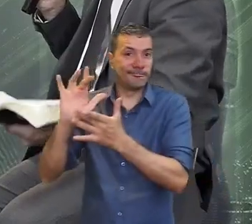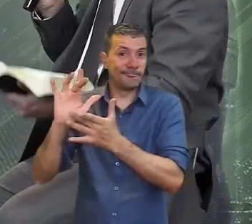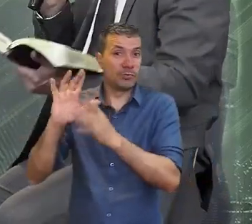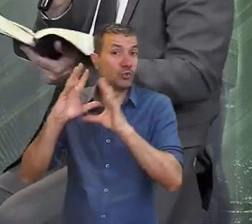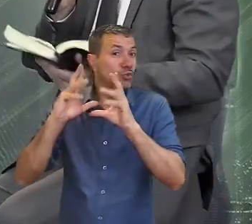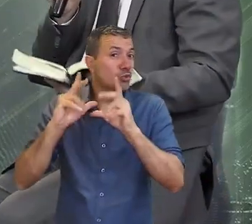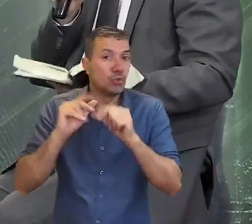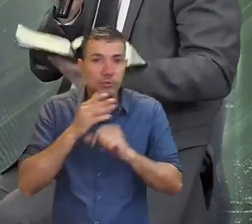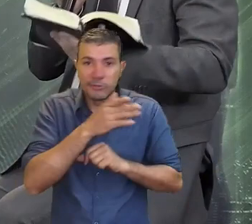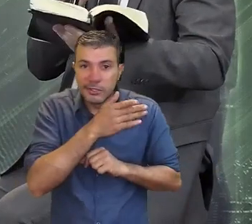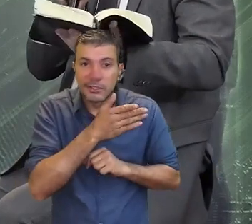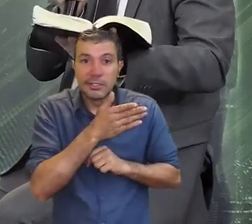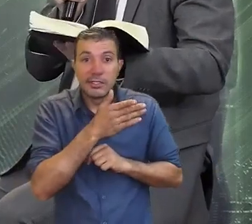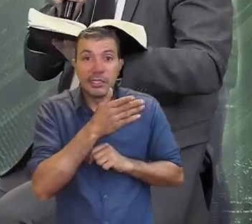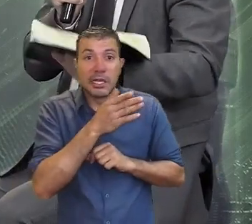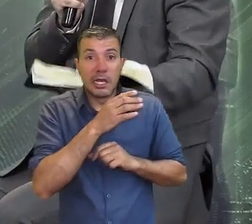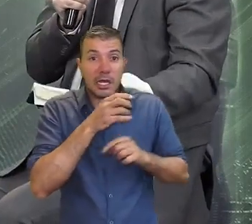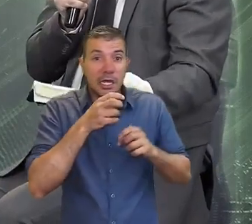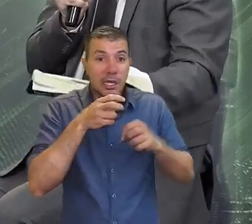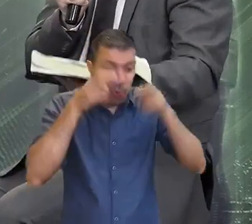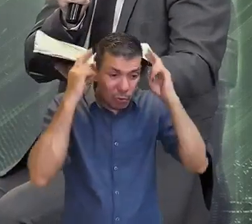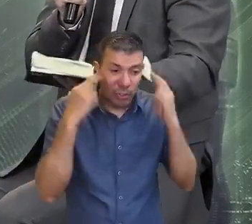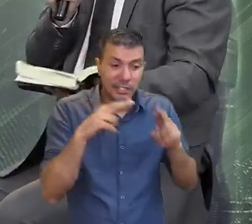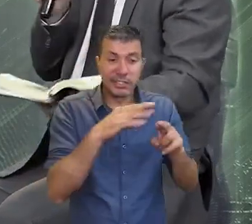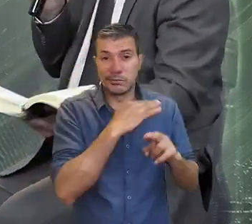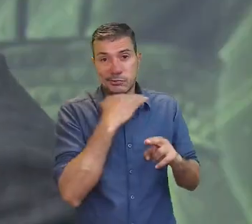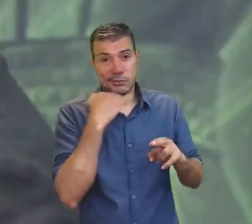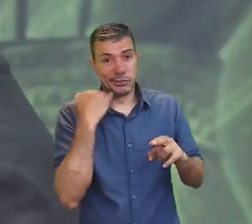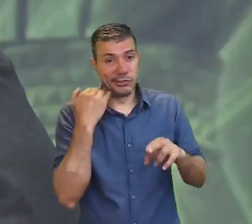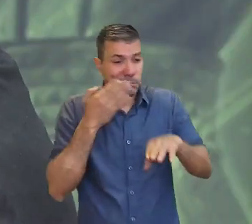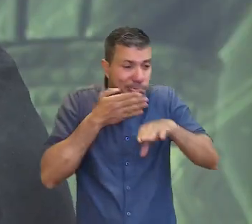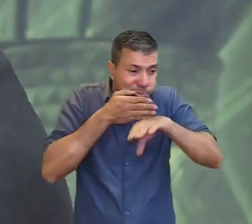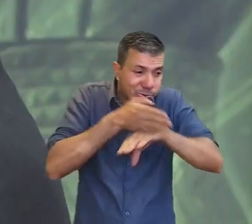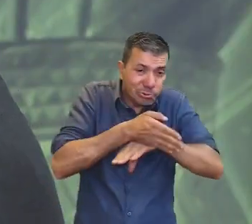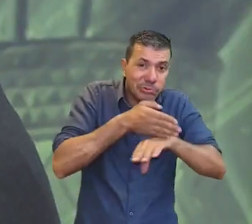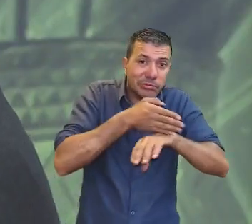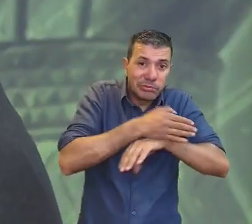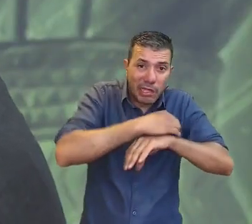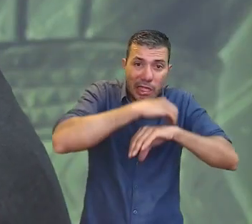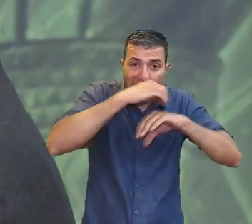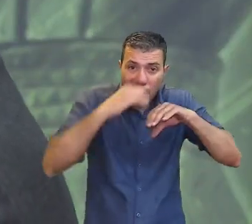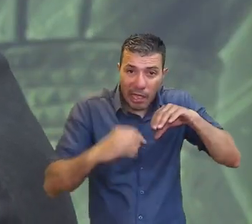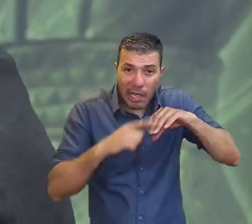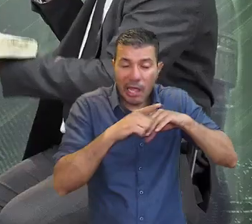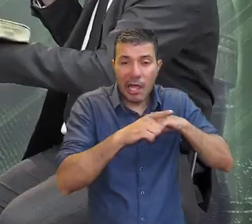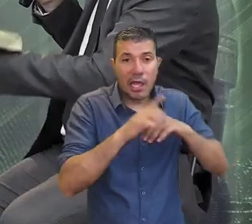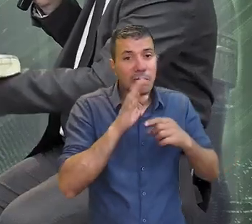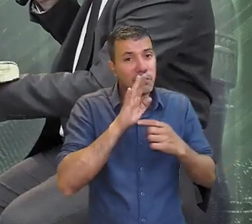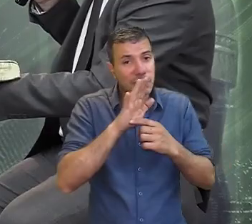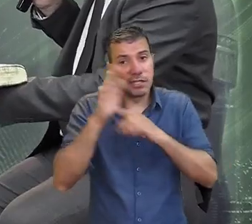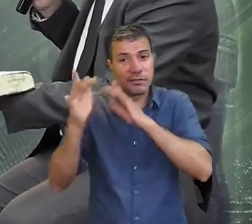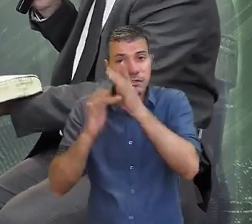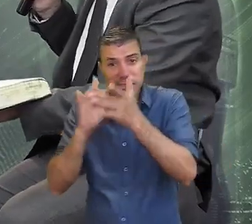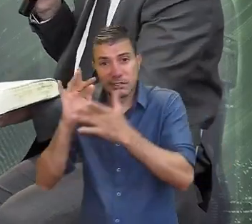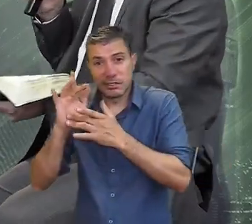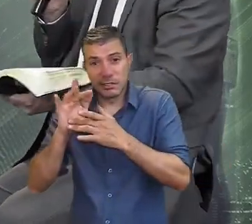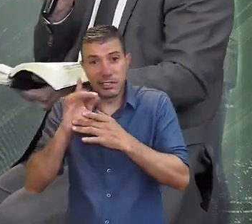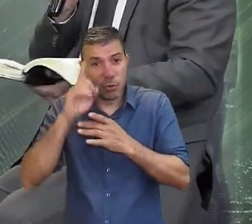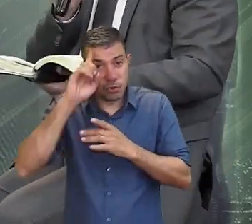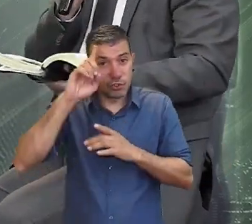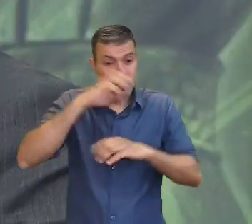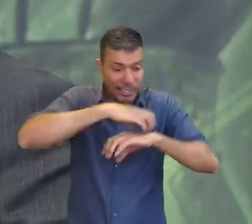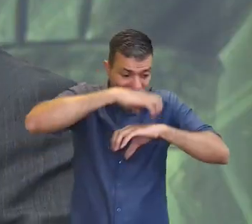Sabe, cada cordeiro que ali morria naquele santuário representava Jesus. O dia da